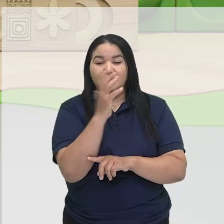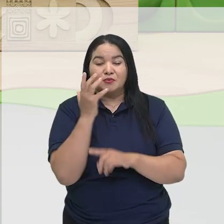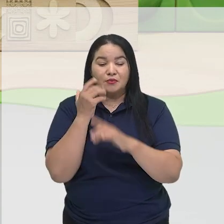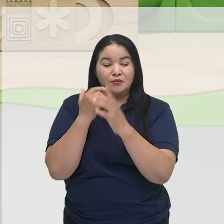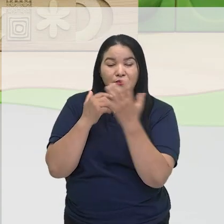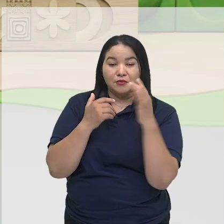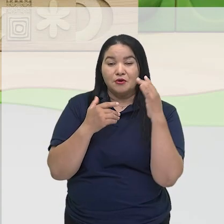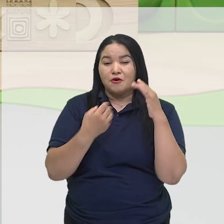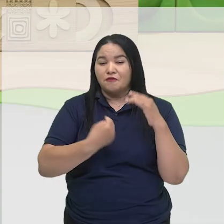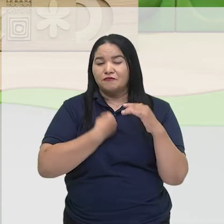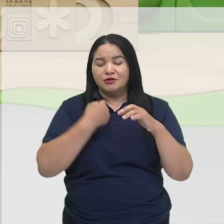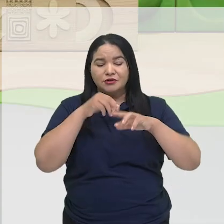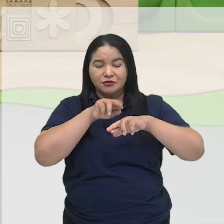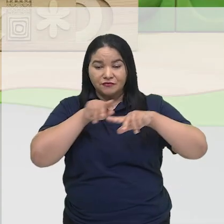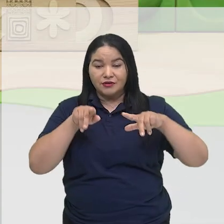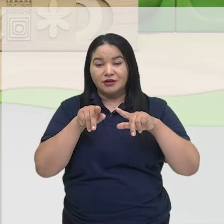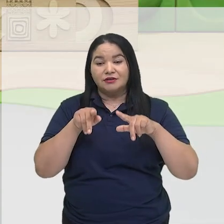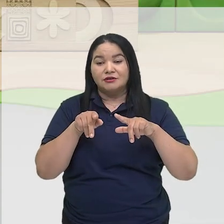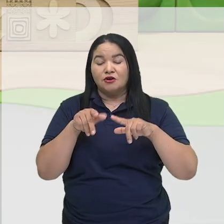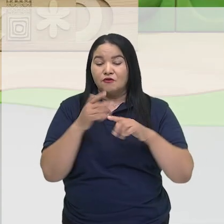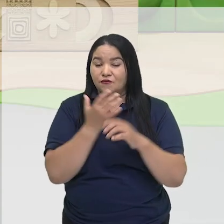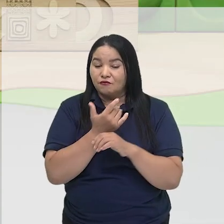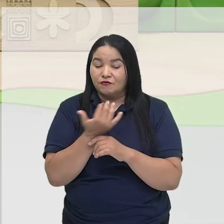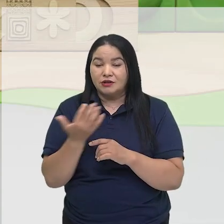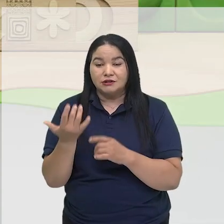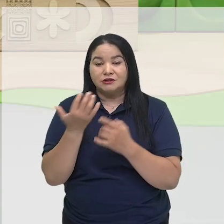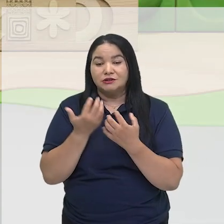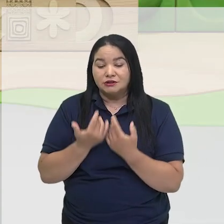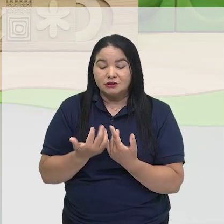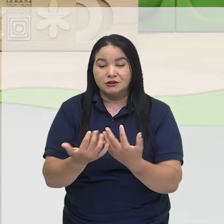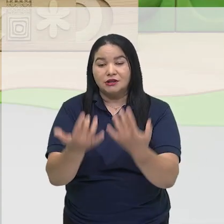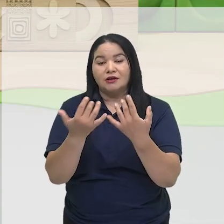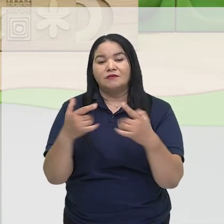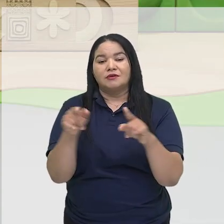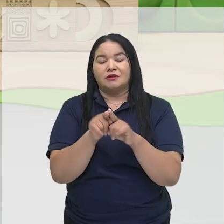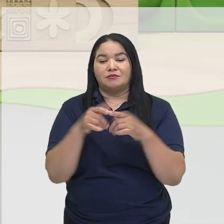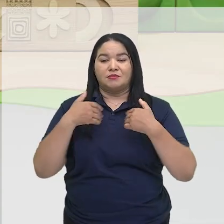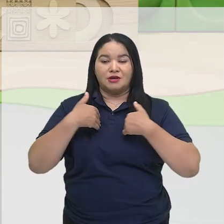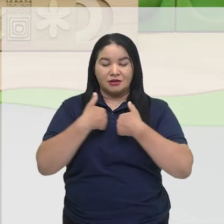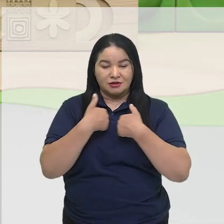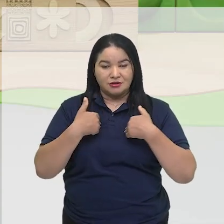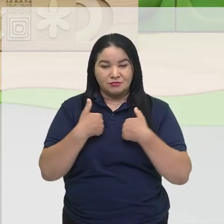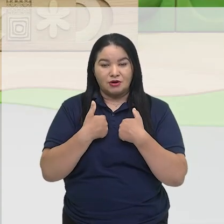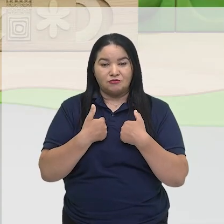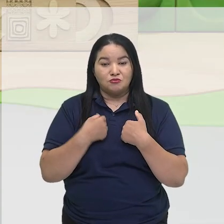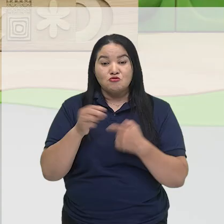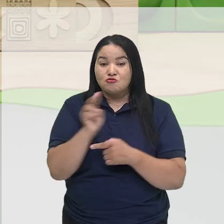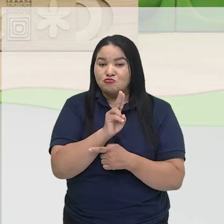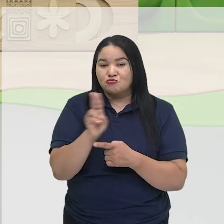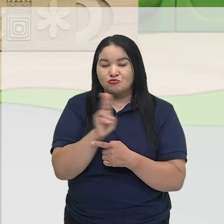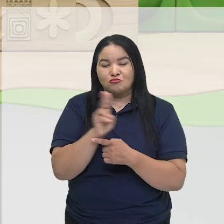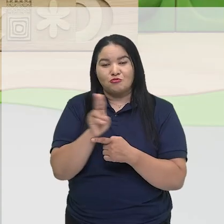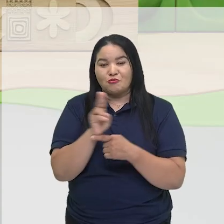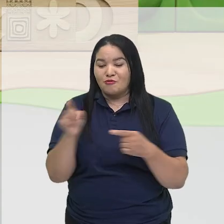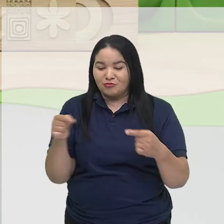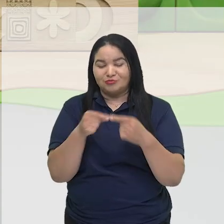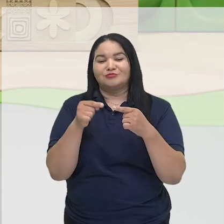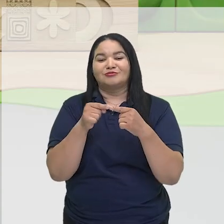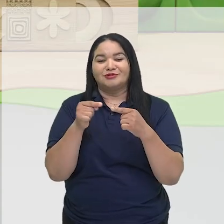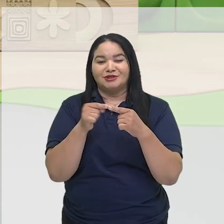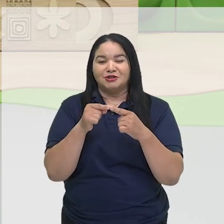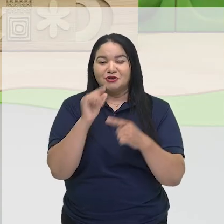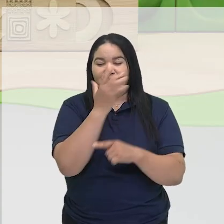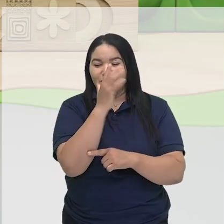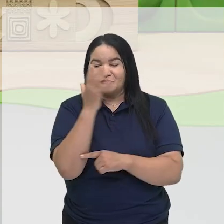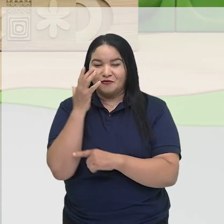vida vegetal e animal. E além do que, o nome já está dizendo aqui, né, floresta